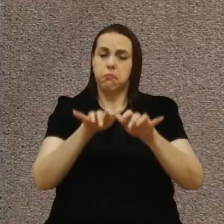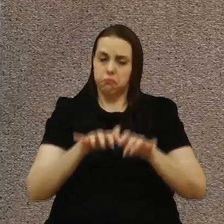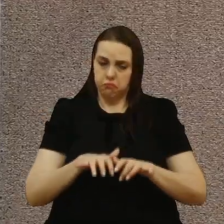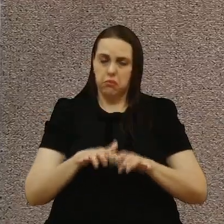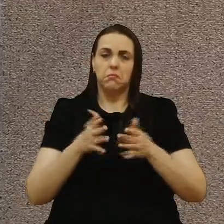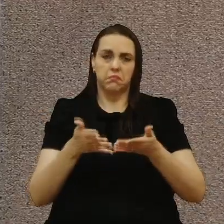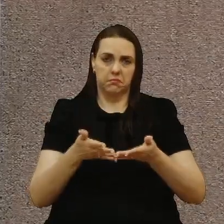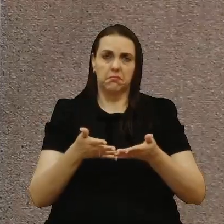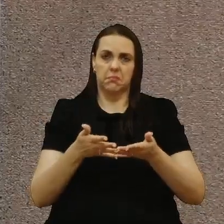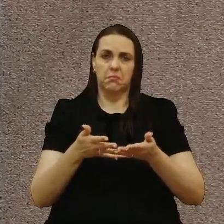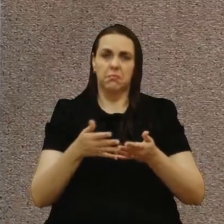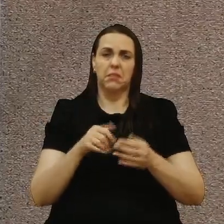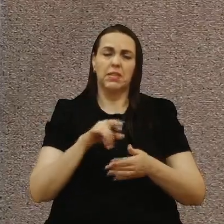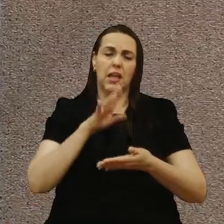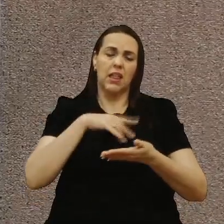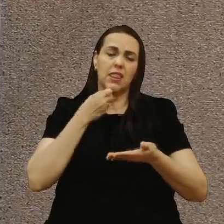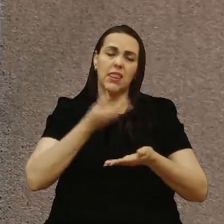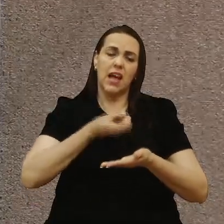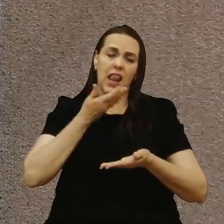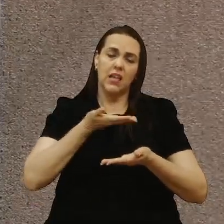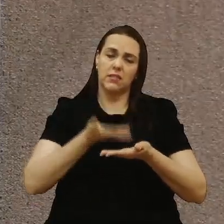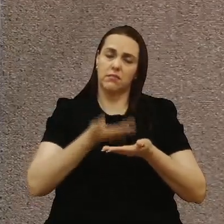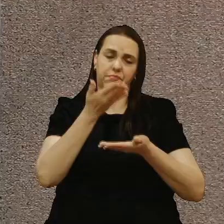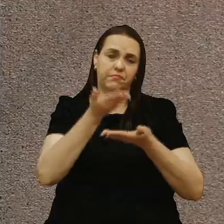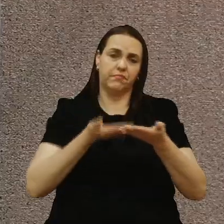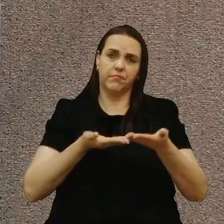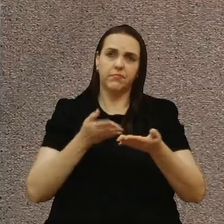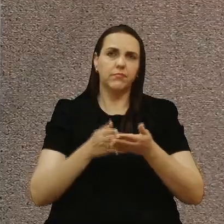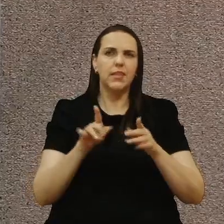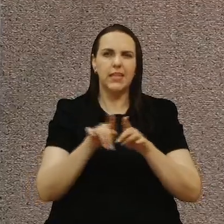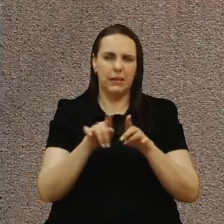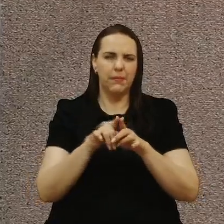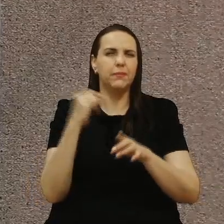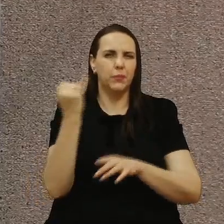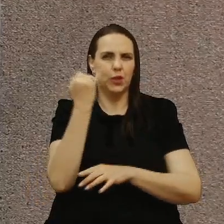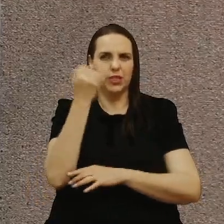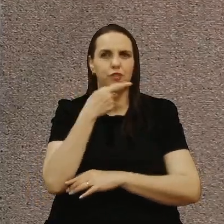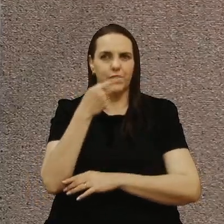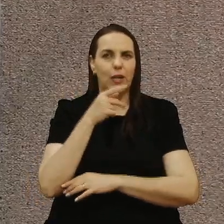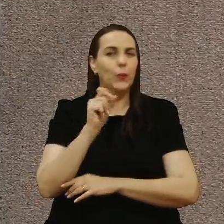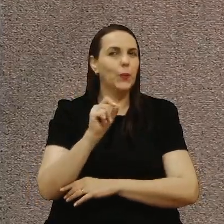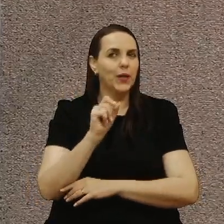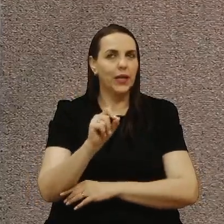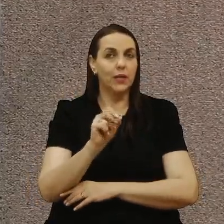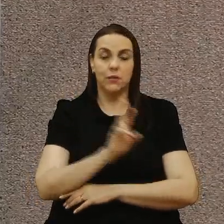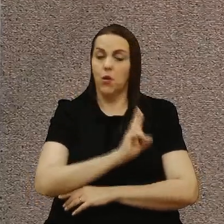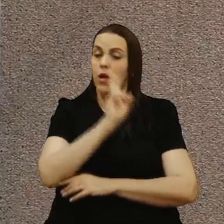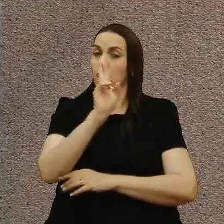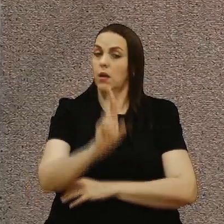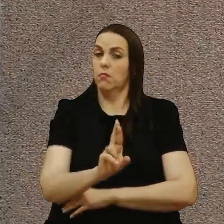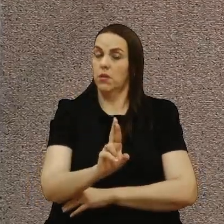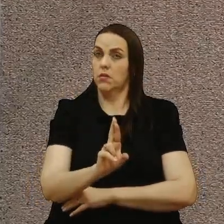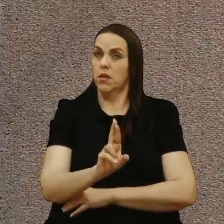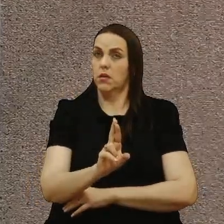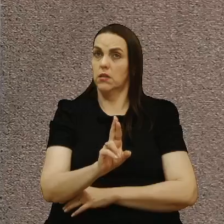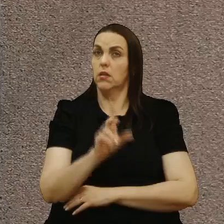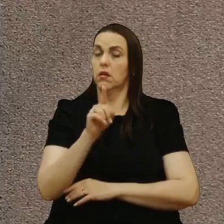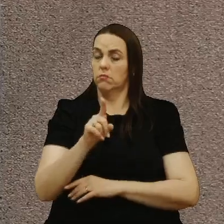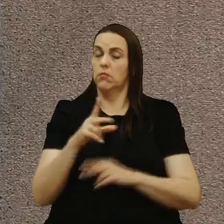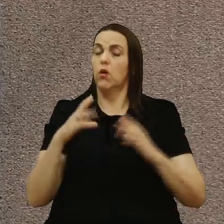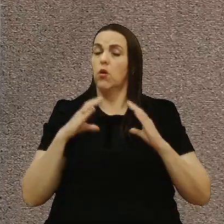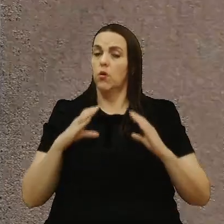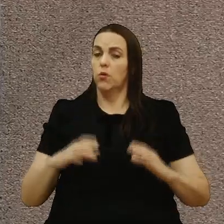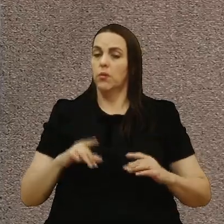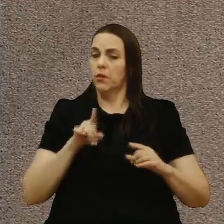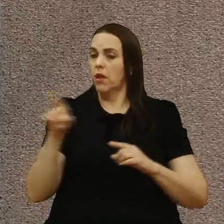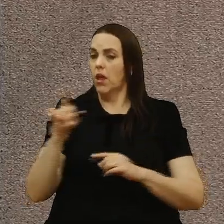uma declaração dessa, e isso também, diga-se de passagem, acho que é importante deixar frisado aqui, não representa a postura do governo. Quem